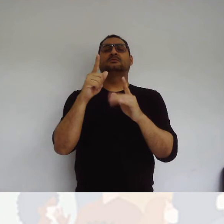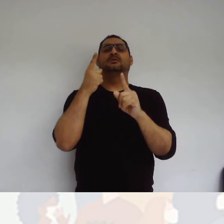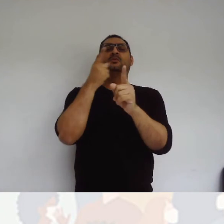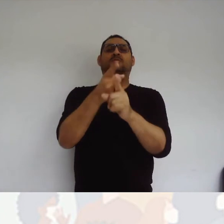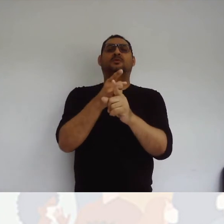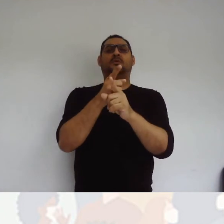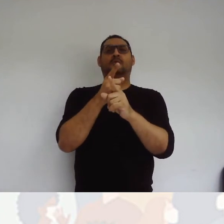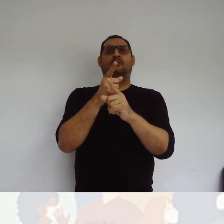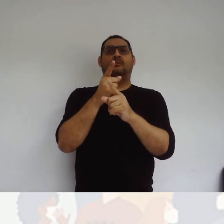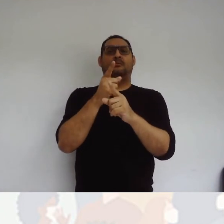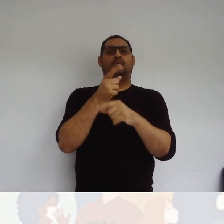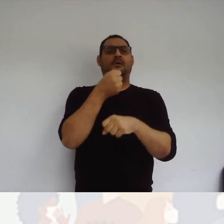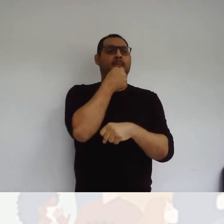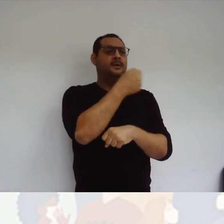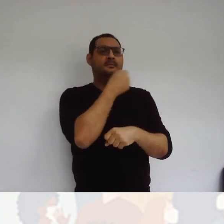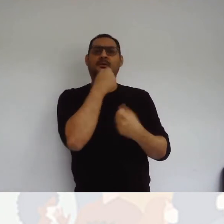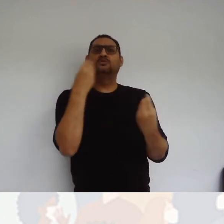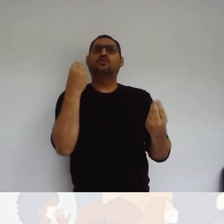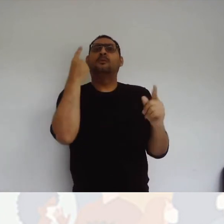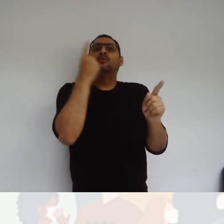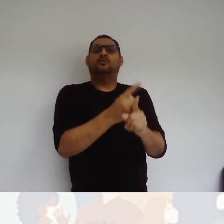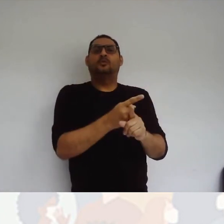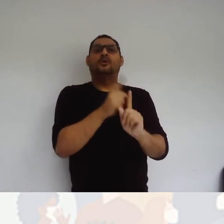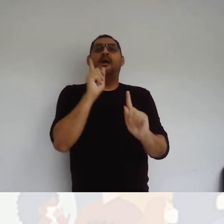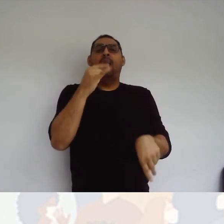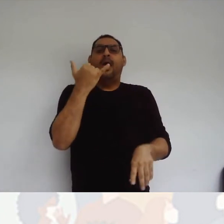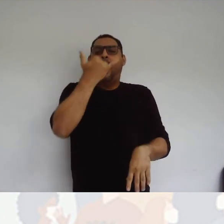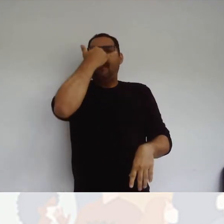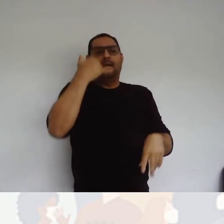Encontrei totalmente por acaso.